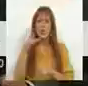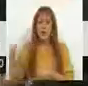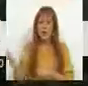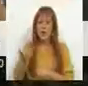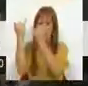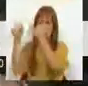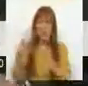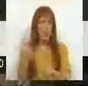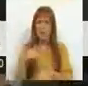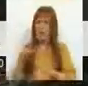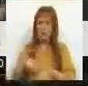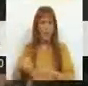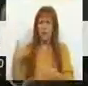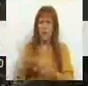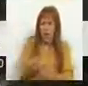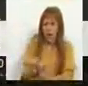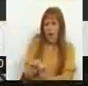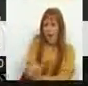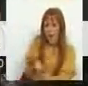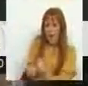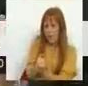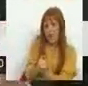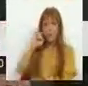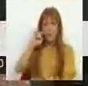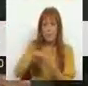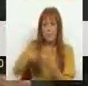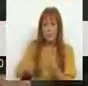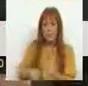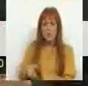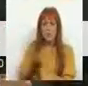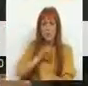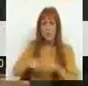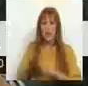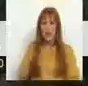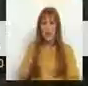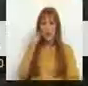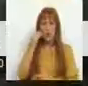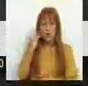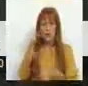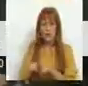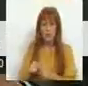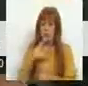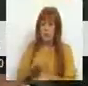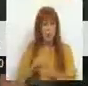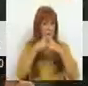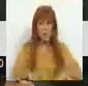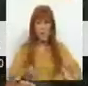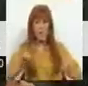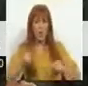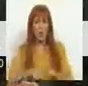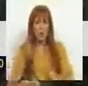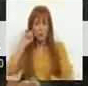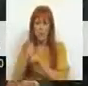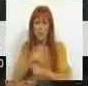externa independente, coisa que não fez e refugiou-se atrás do requerimento apresentado pelo seu deputado Jorge Lacão, que é completamente diferente do